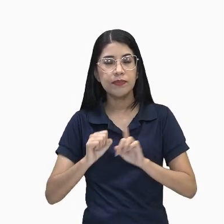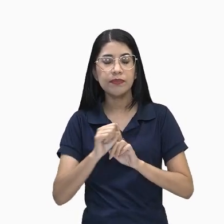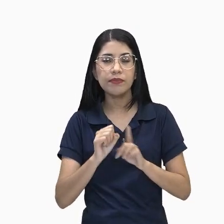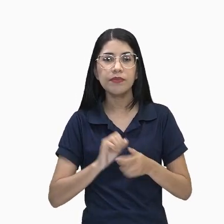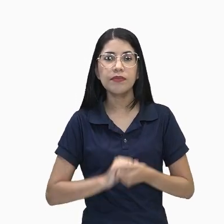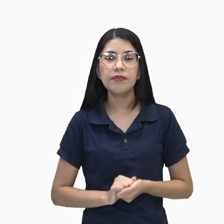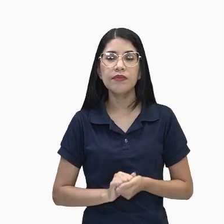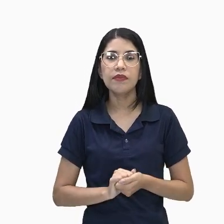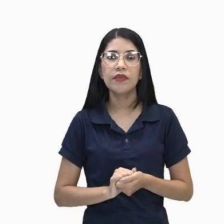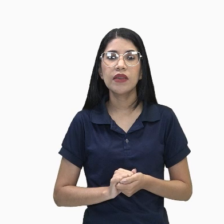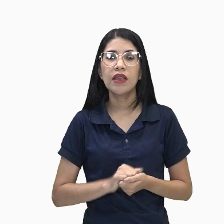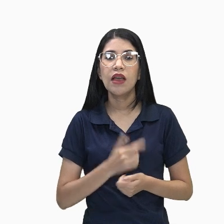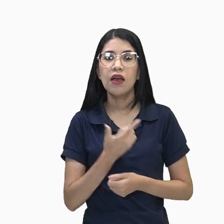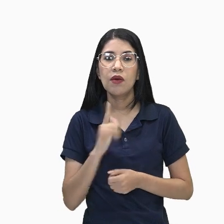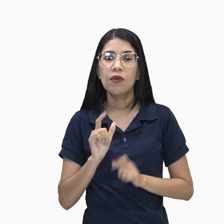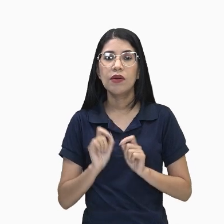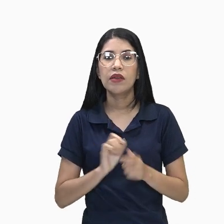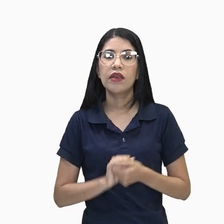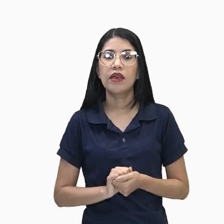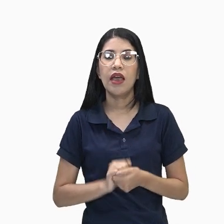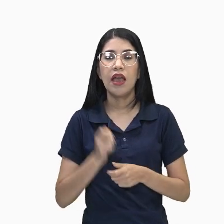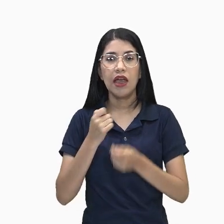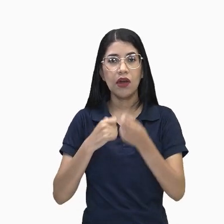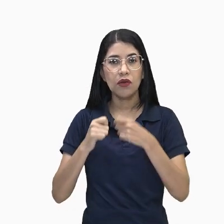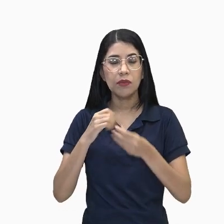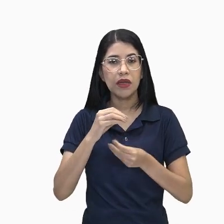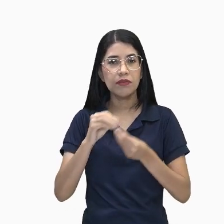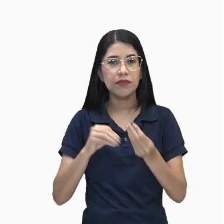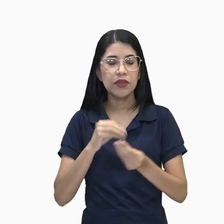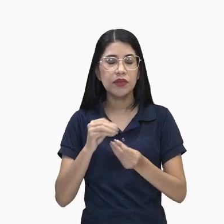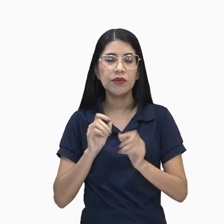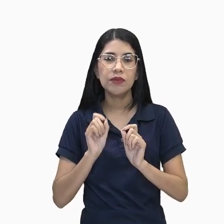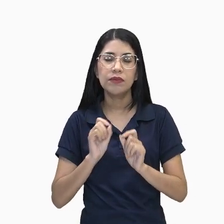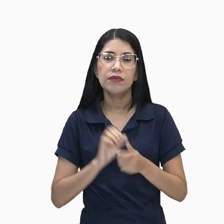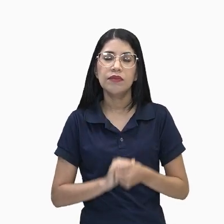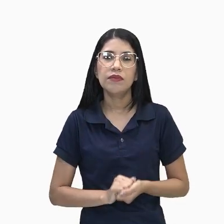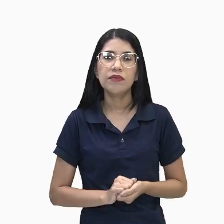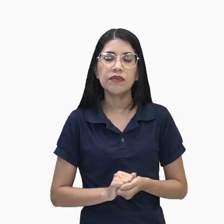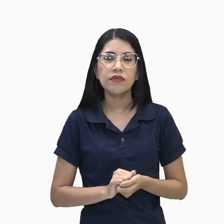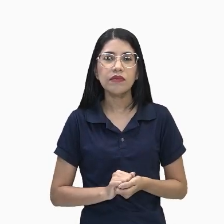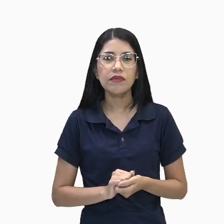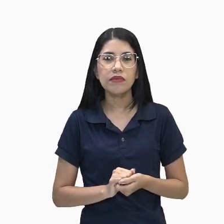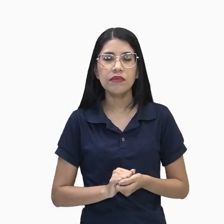Outra característica é a economia mista. Então, aí